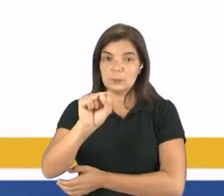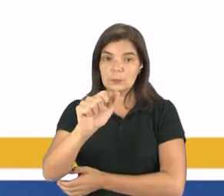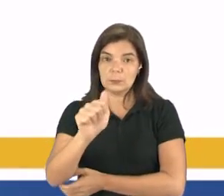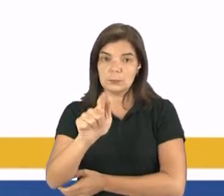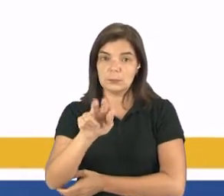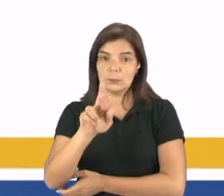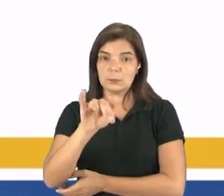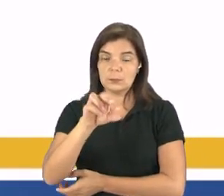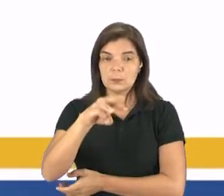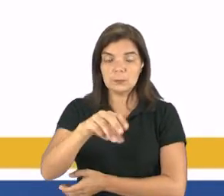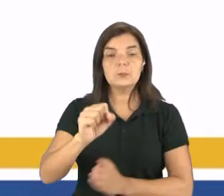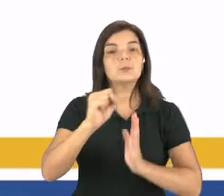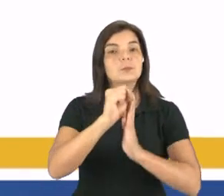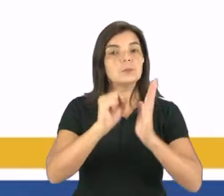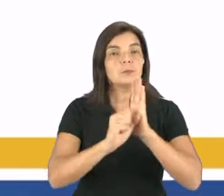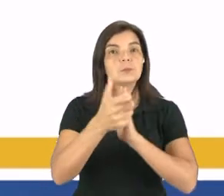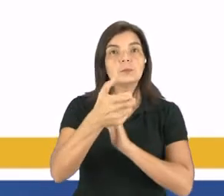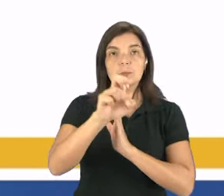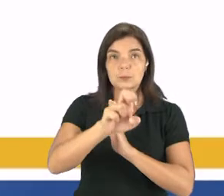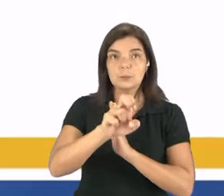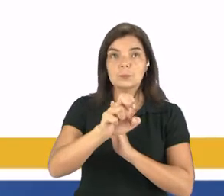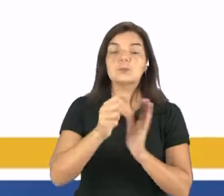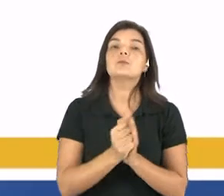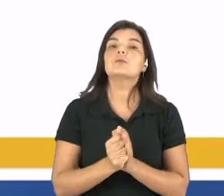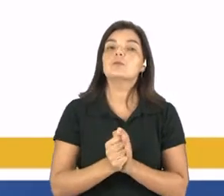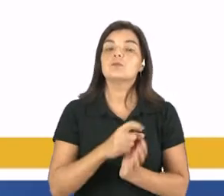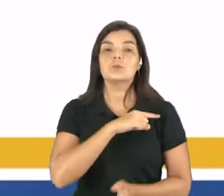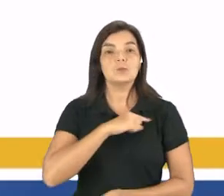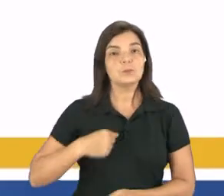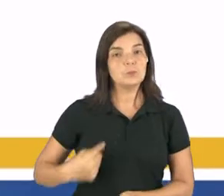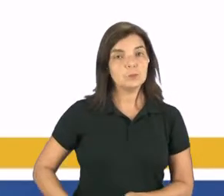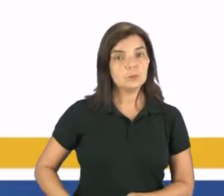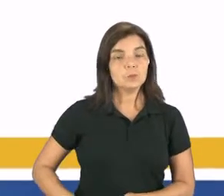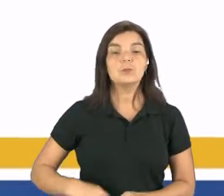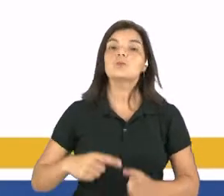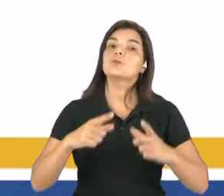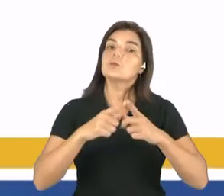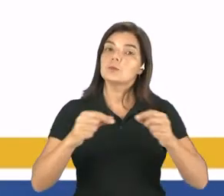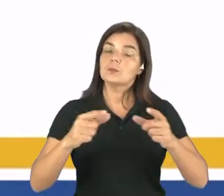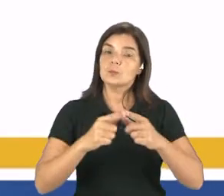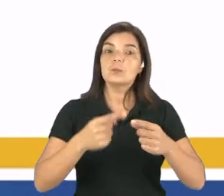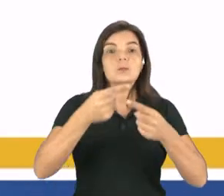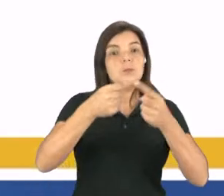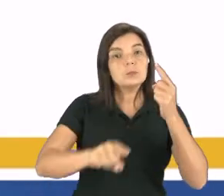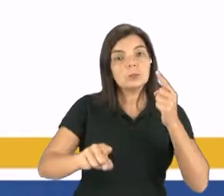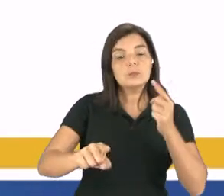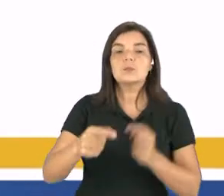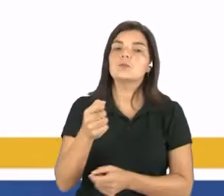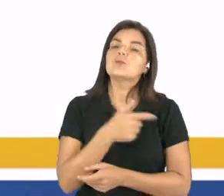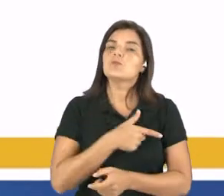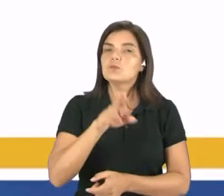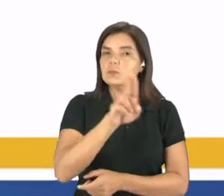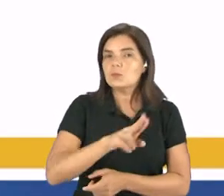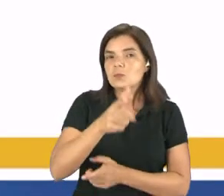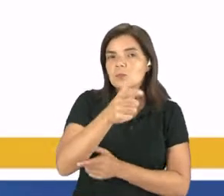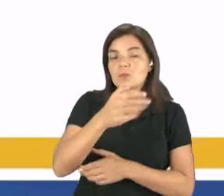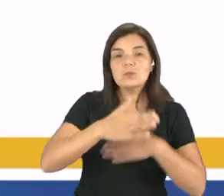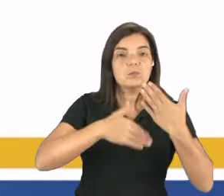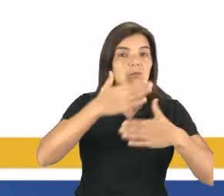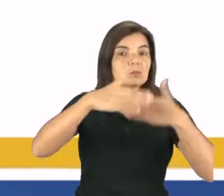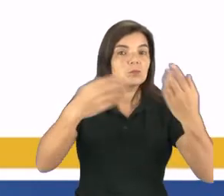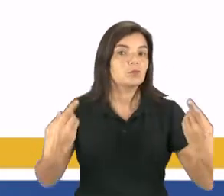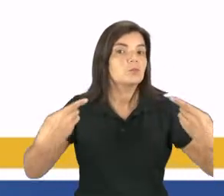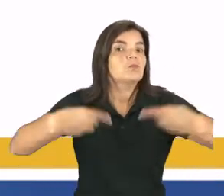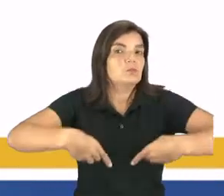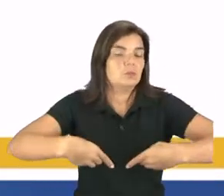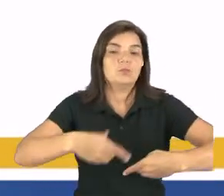modalidade. No século XV, a China e o Japão proibiram o porte de arma, o que levou ao desenvolvimento do